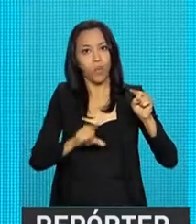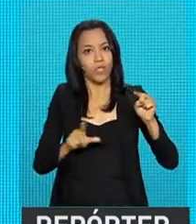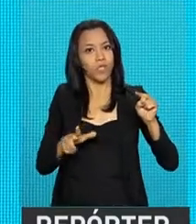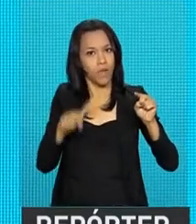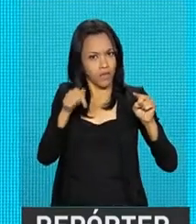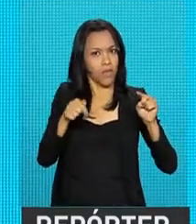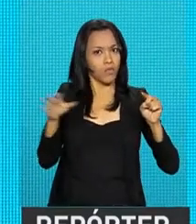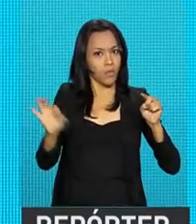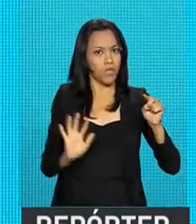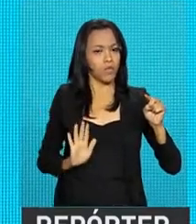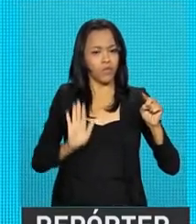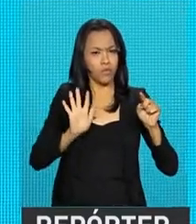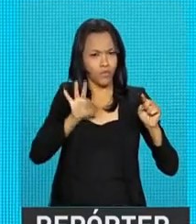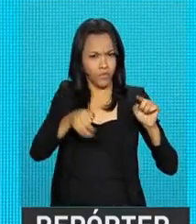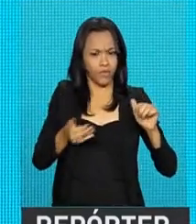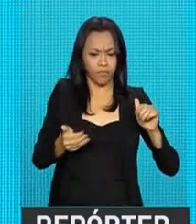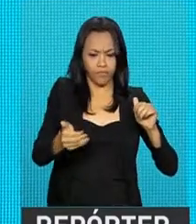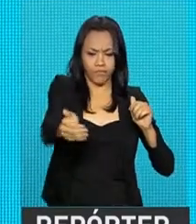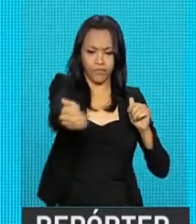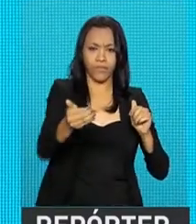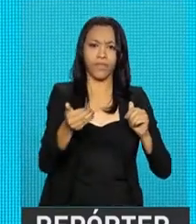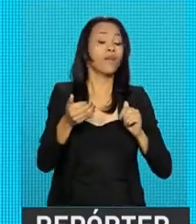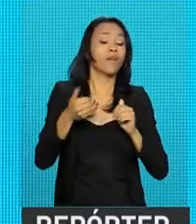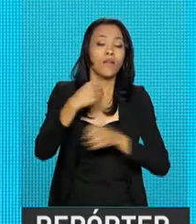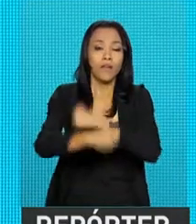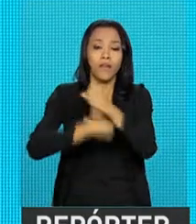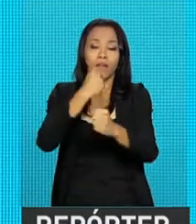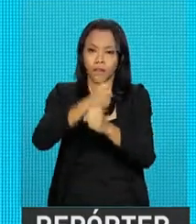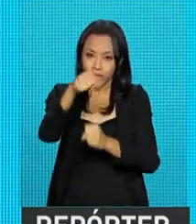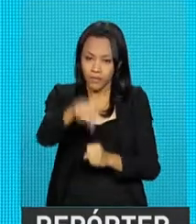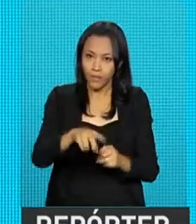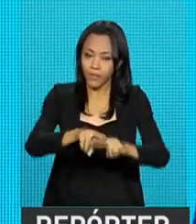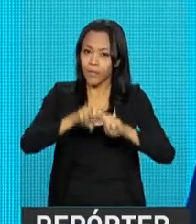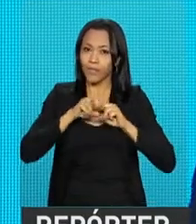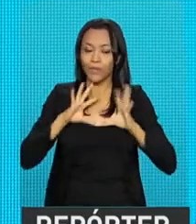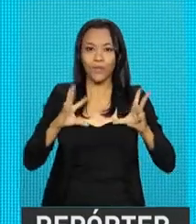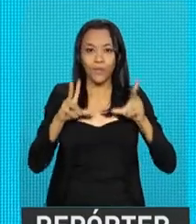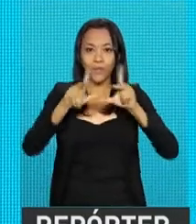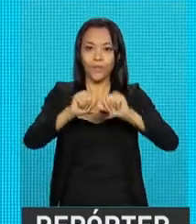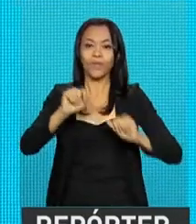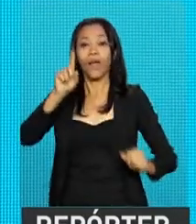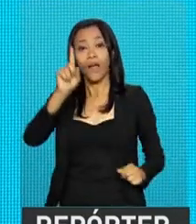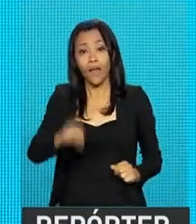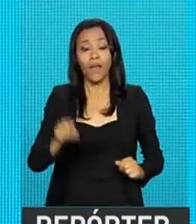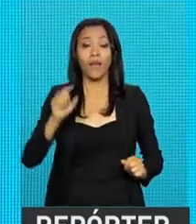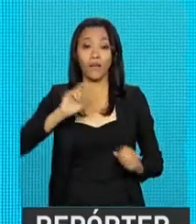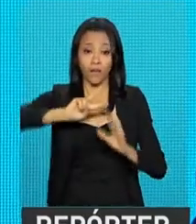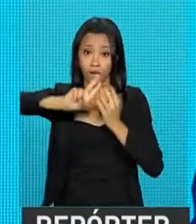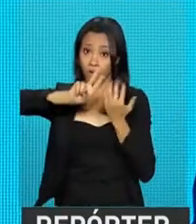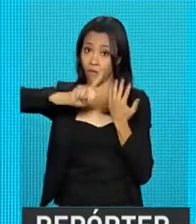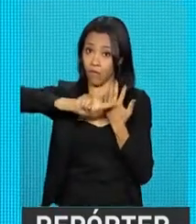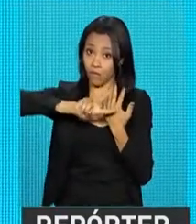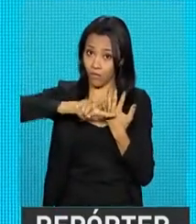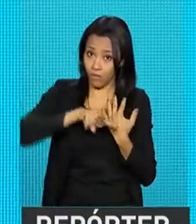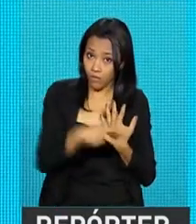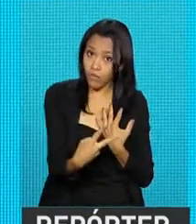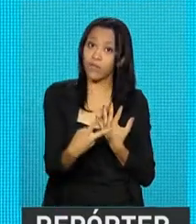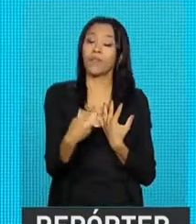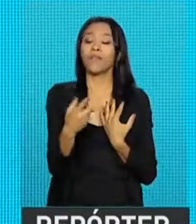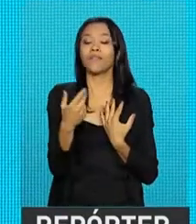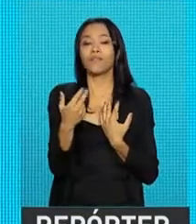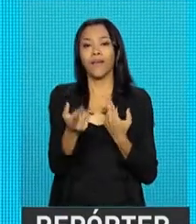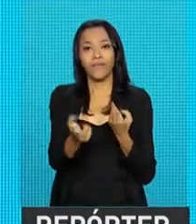7% ao final deste ano. Portanto, tudo isto é fruto desta